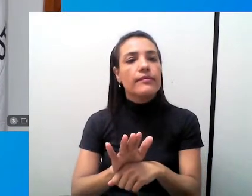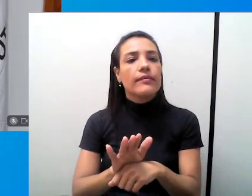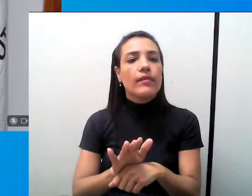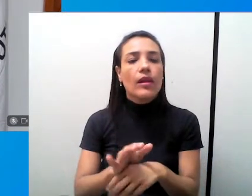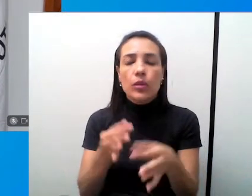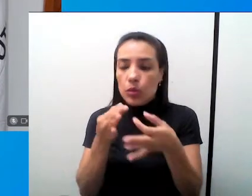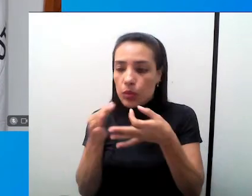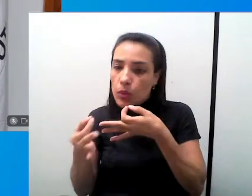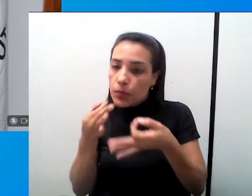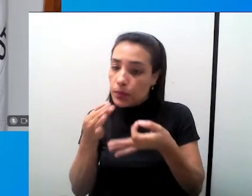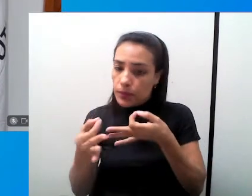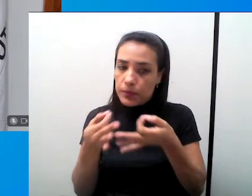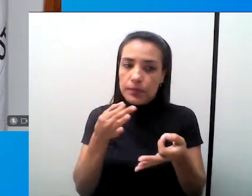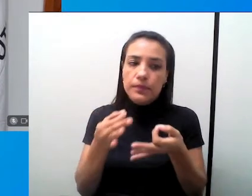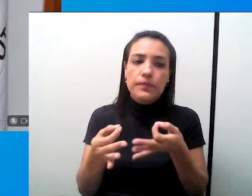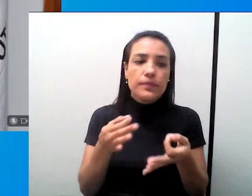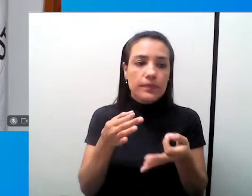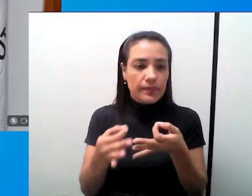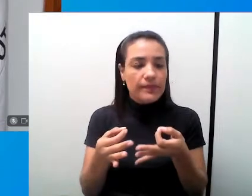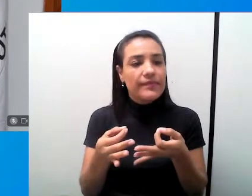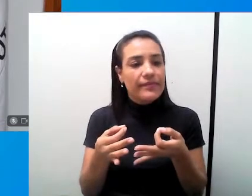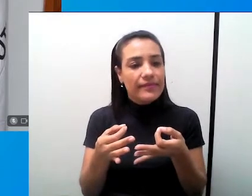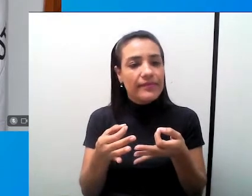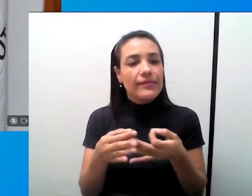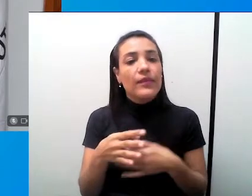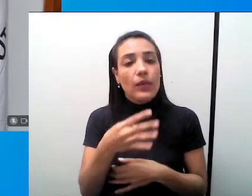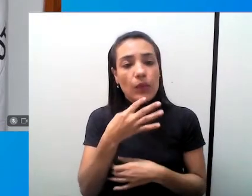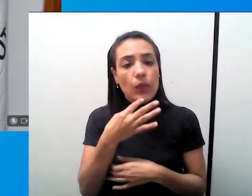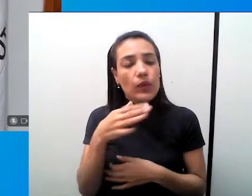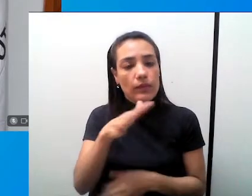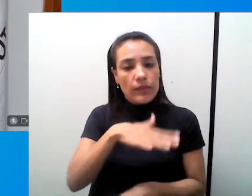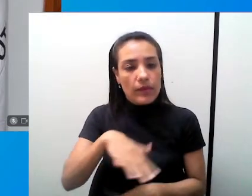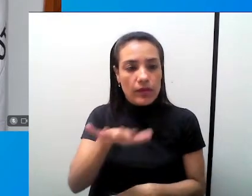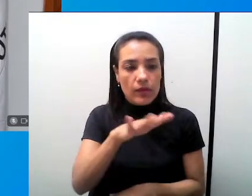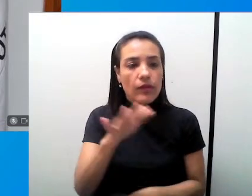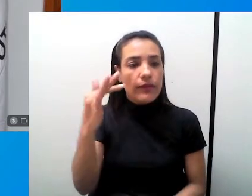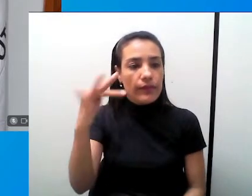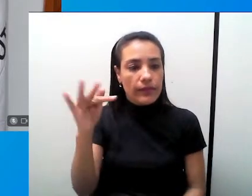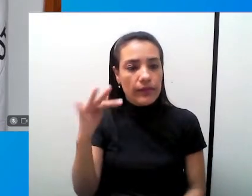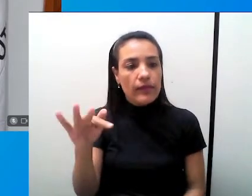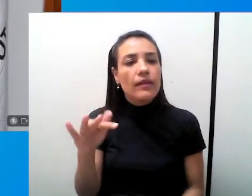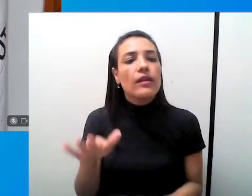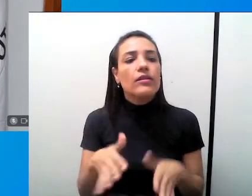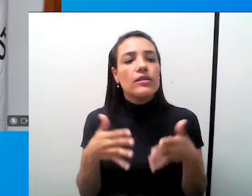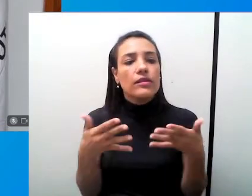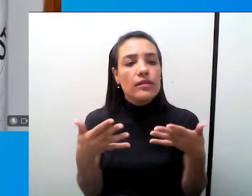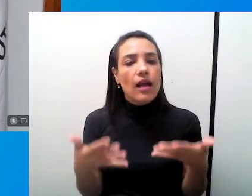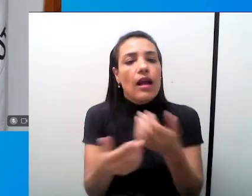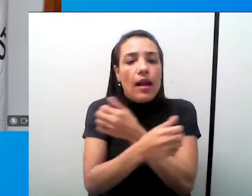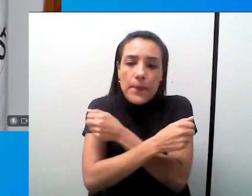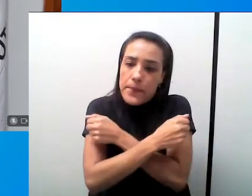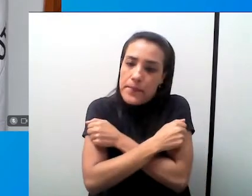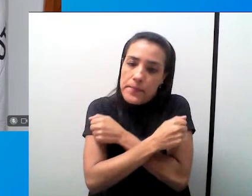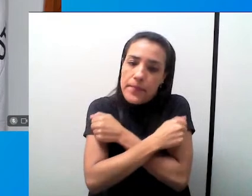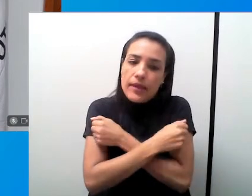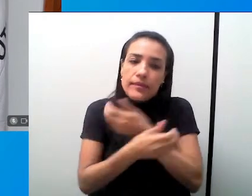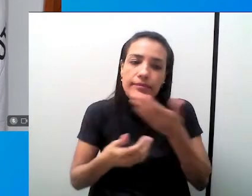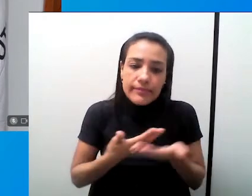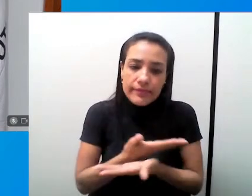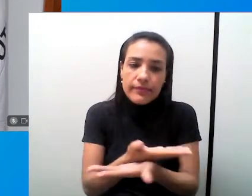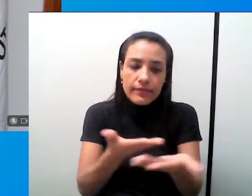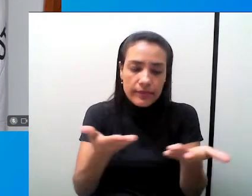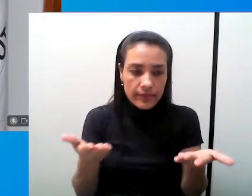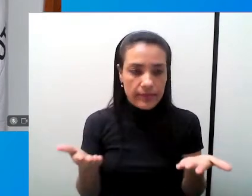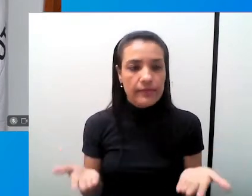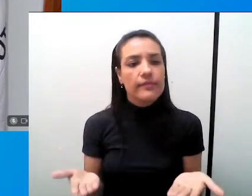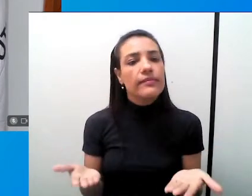né? E com todo o crescimento da rede federal. Então, aqui já deixo o meu abraço a todos os colegas